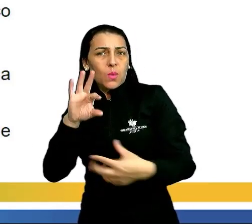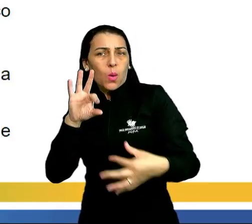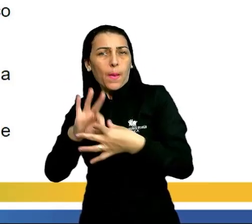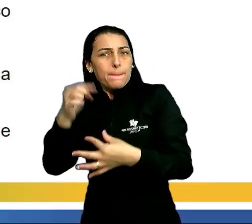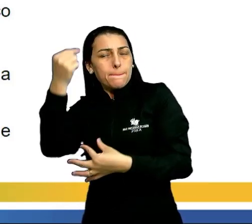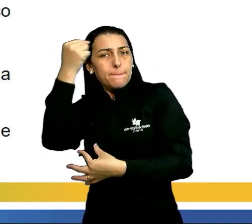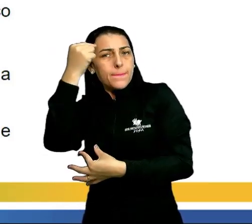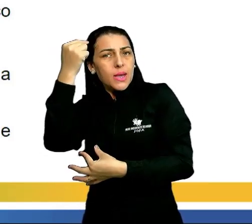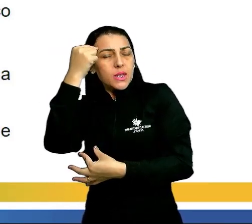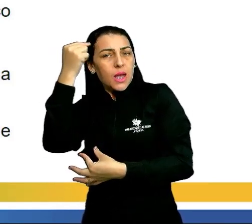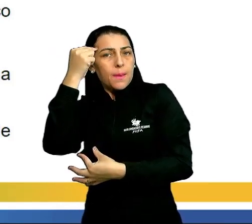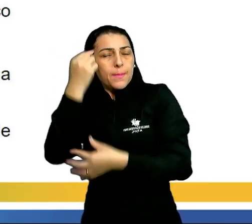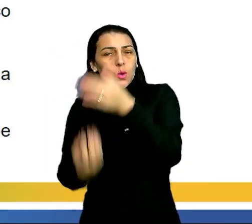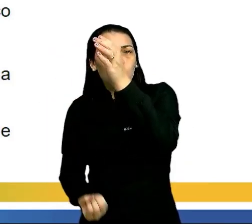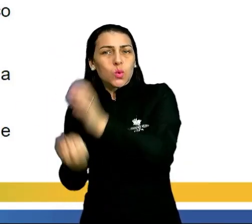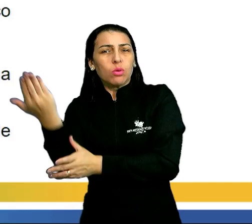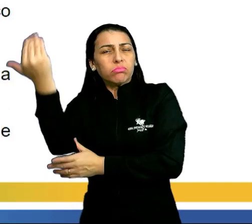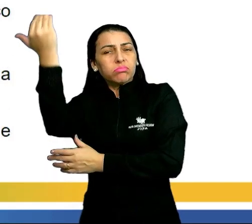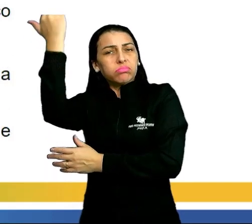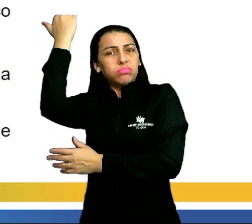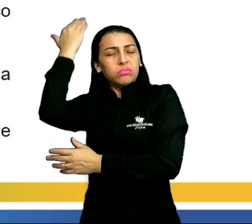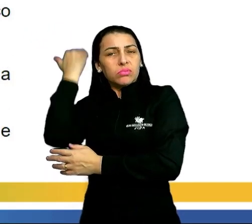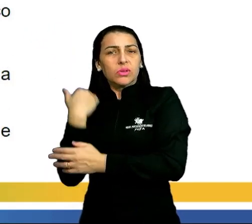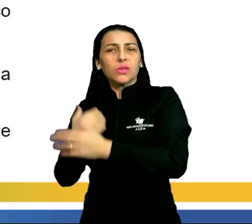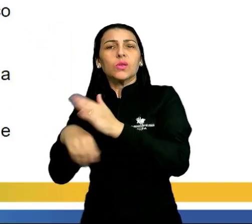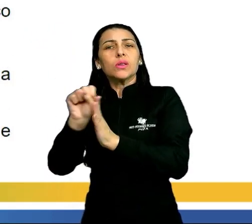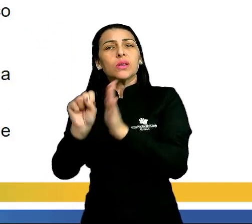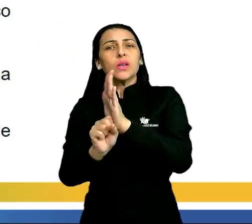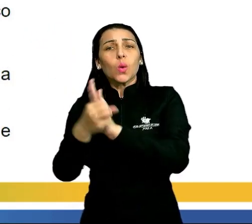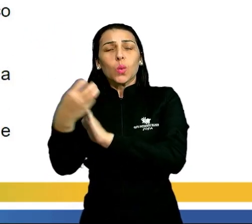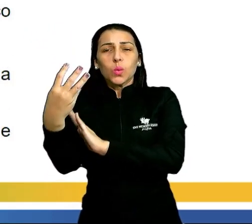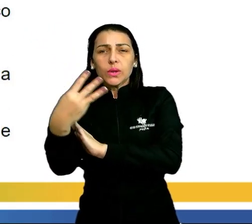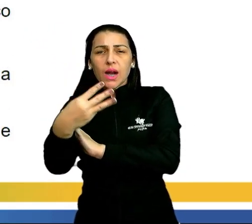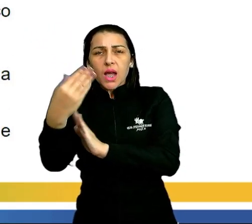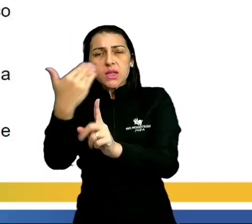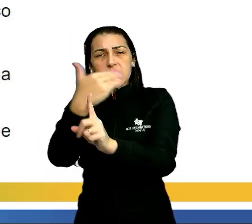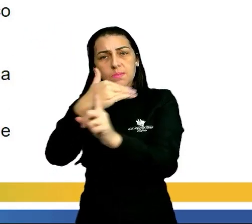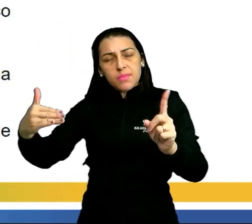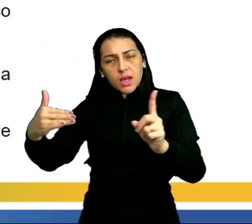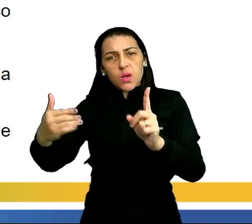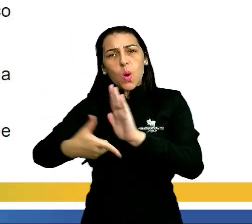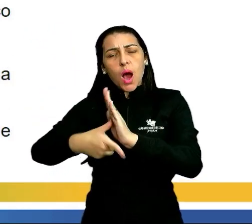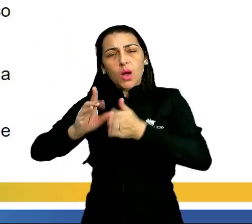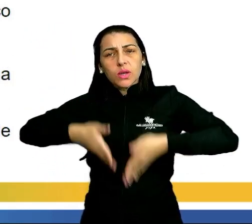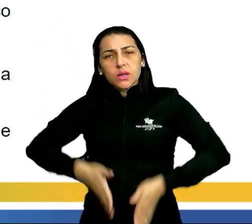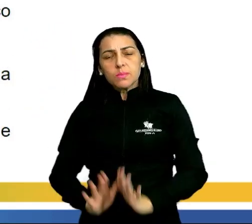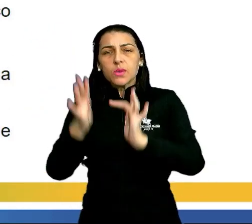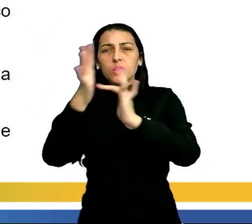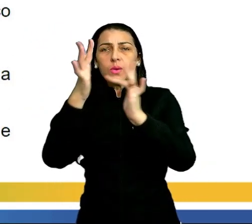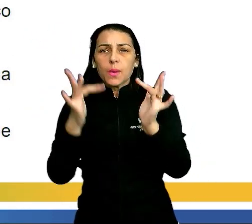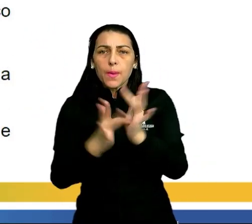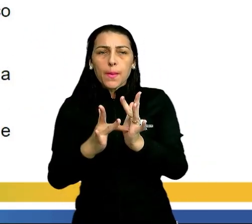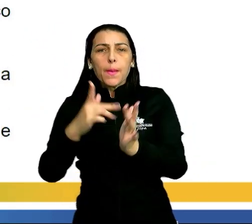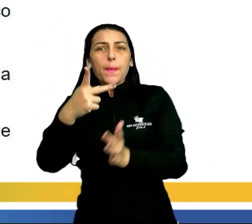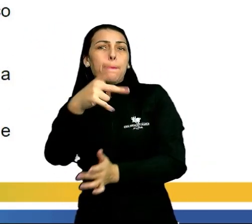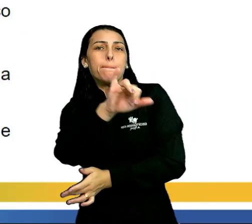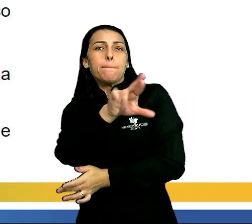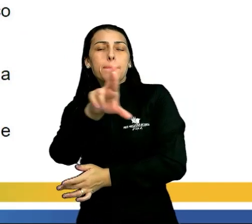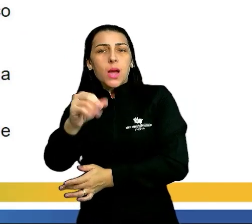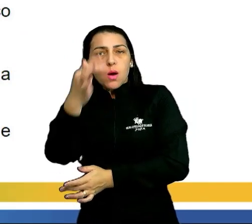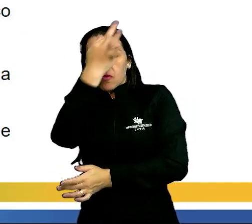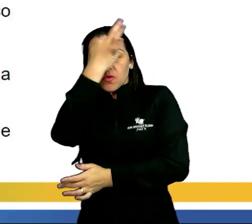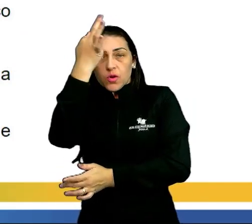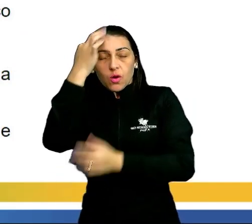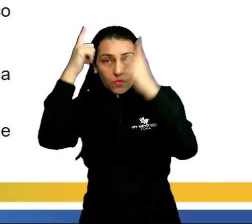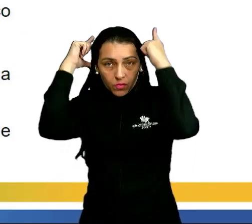de pensamento que nasceu lá na Antiguidade, por volta do século 3,5 aí, antes de Cristo, com Pirro. Pirro é um